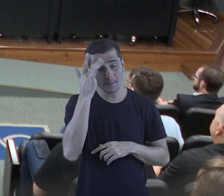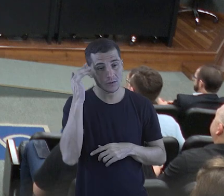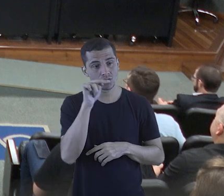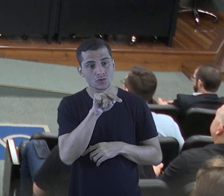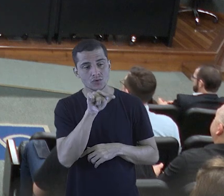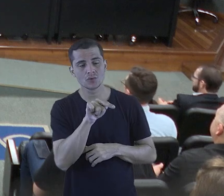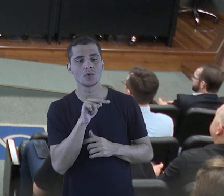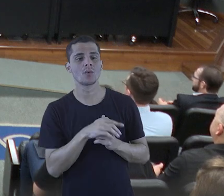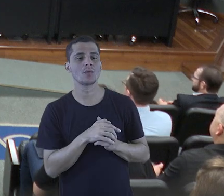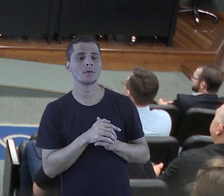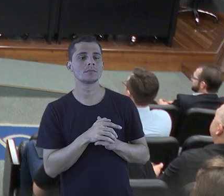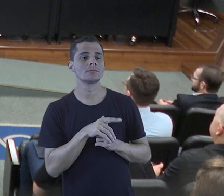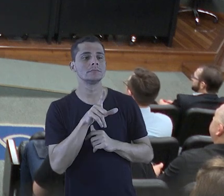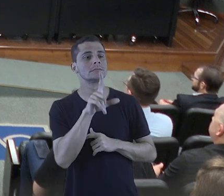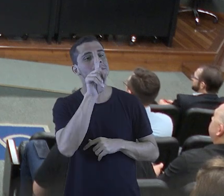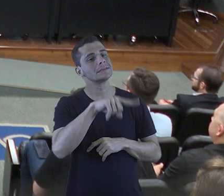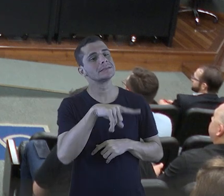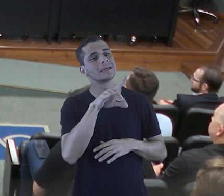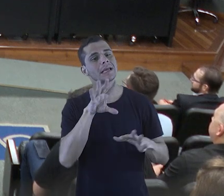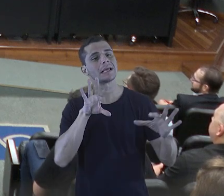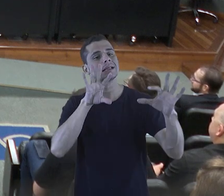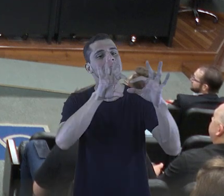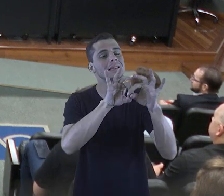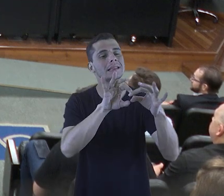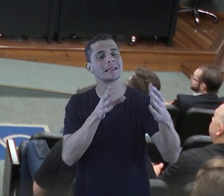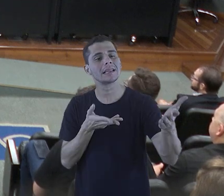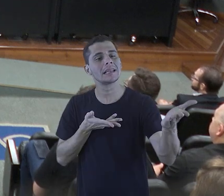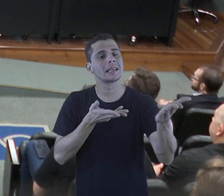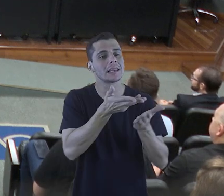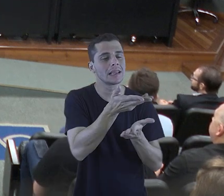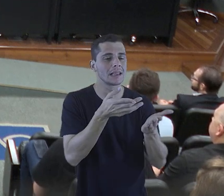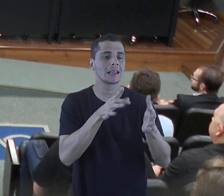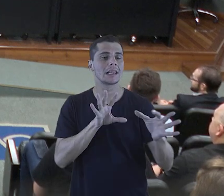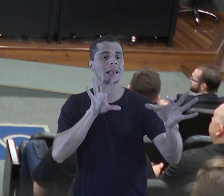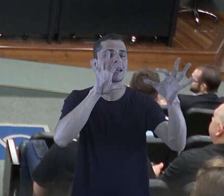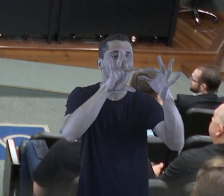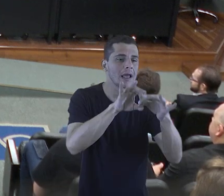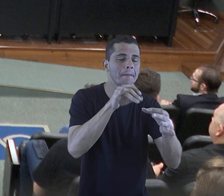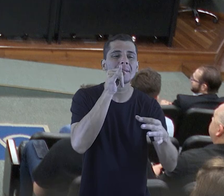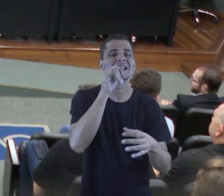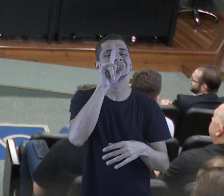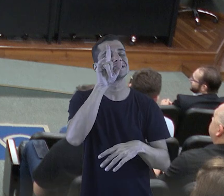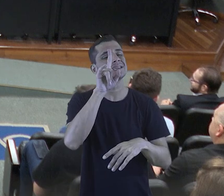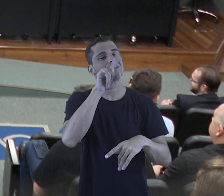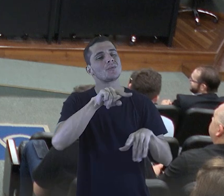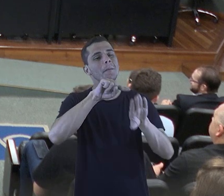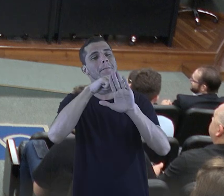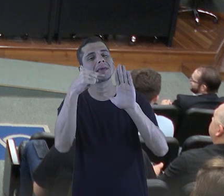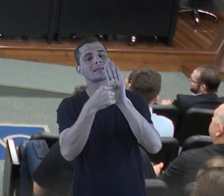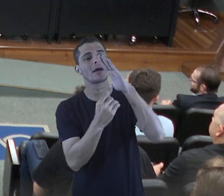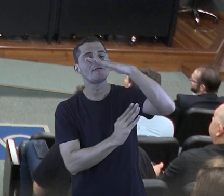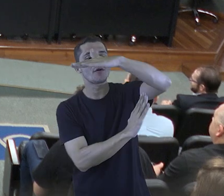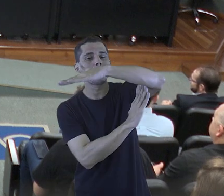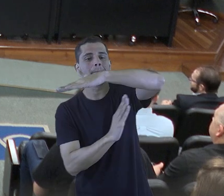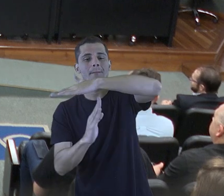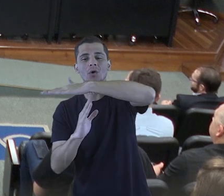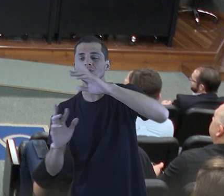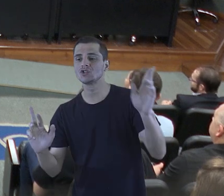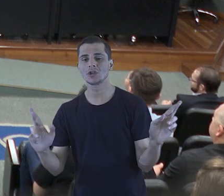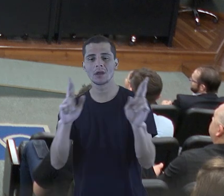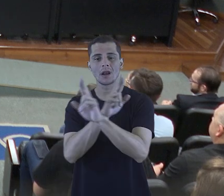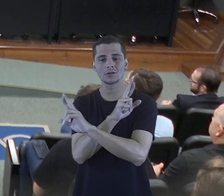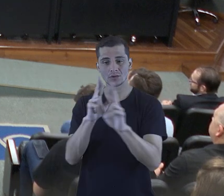ligação, uma ponte de relacionamento entre o titular do dado, o